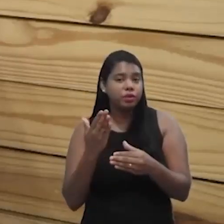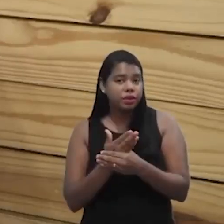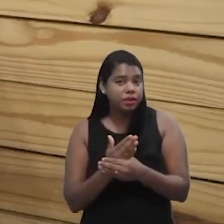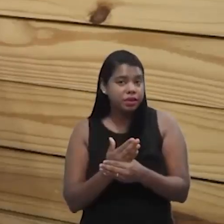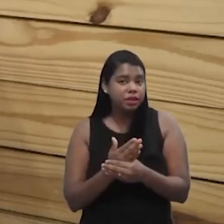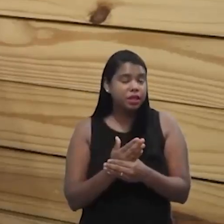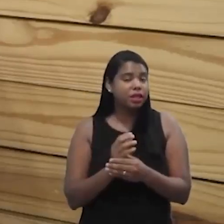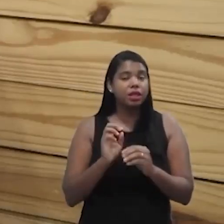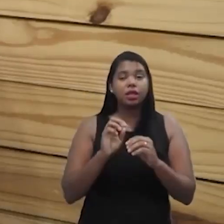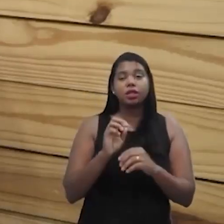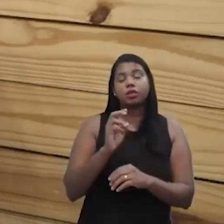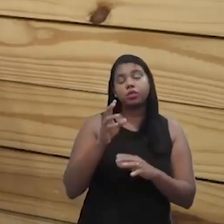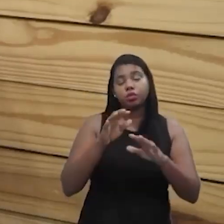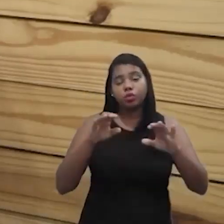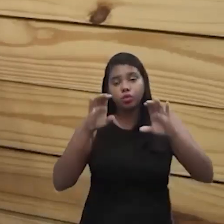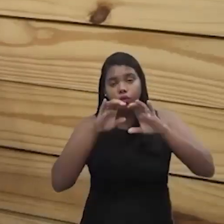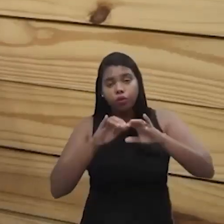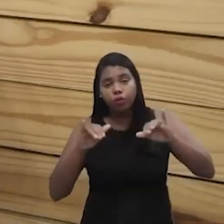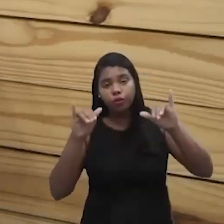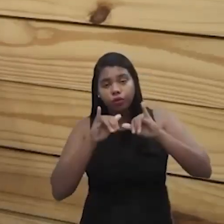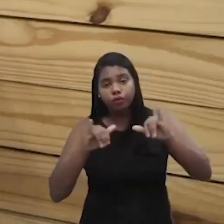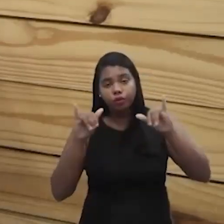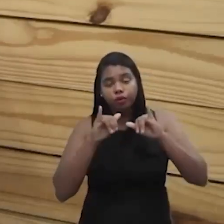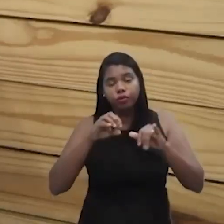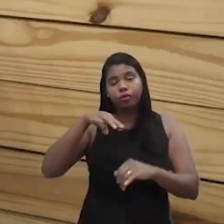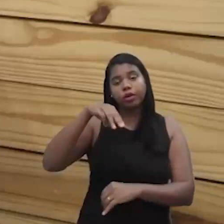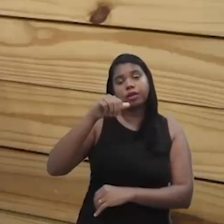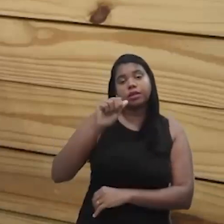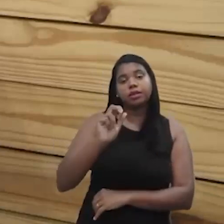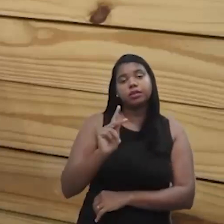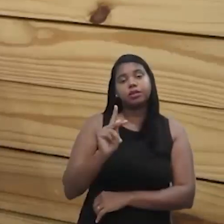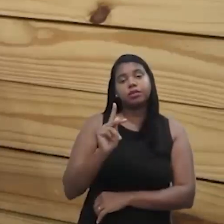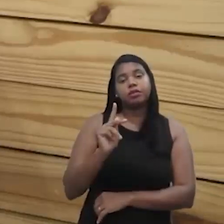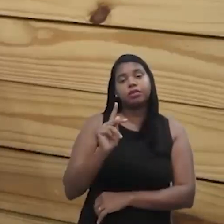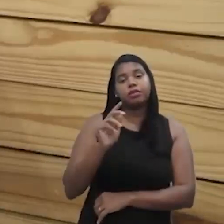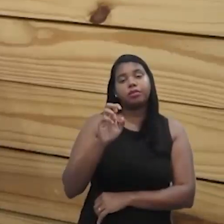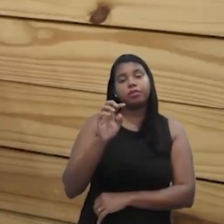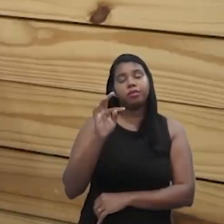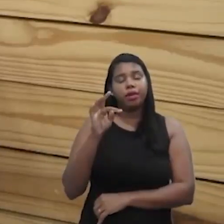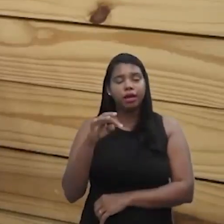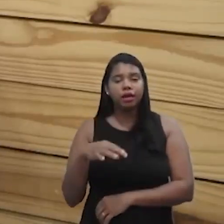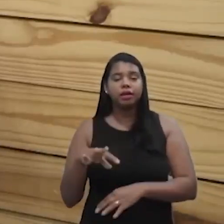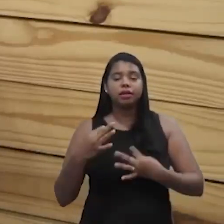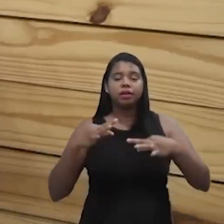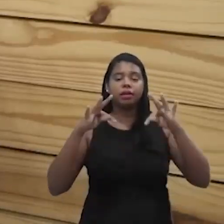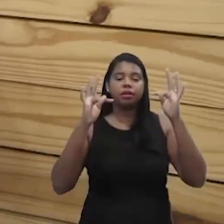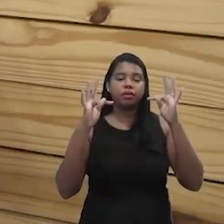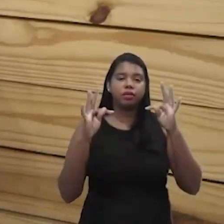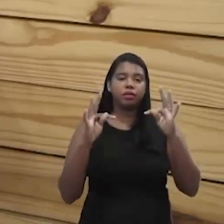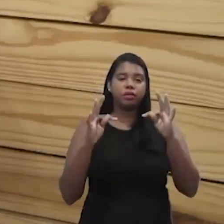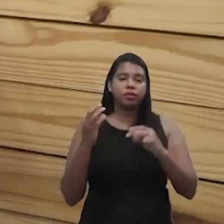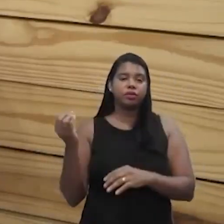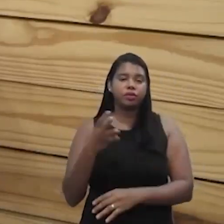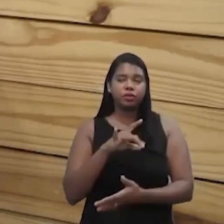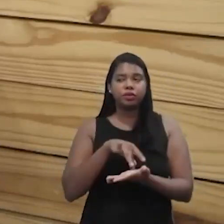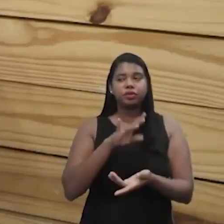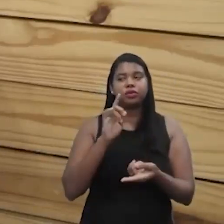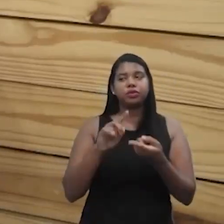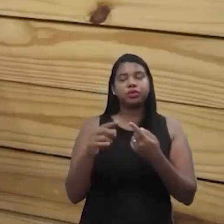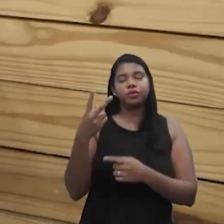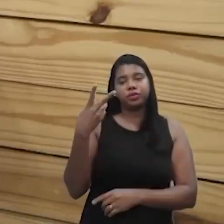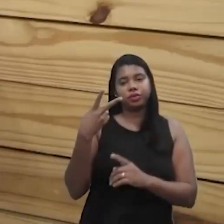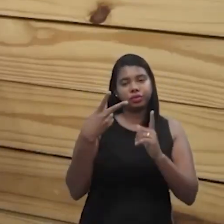de marketing, por exemplo. Então, a conjugação dos elementos tecnologia da informação mais inovação são